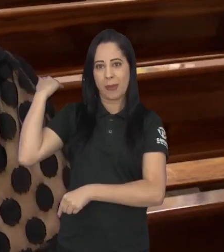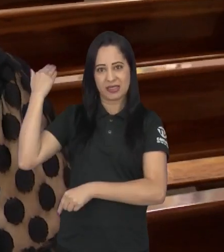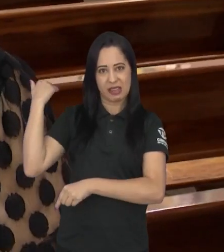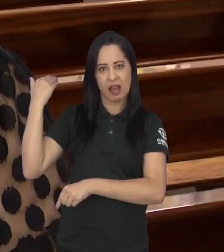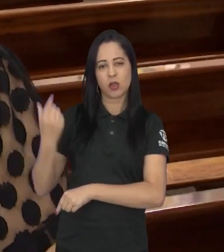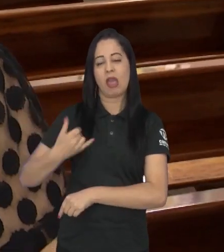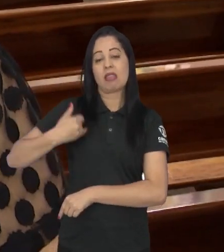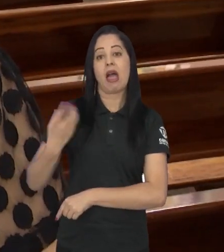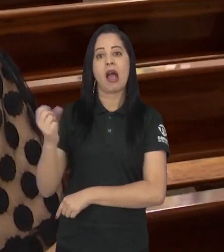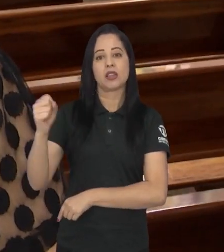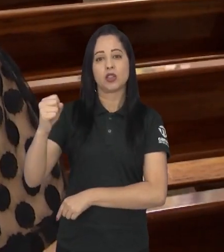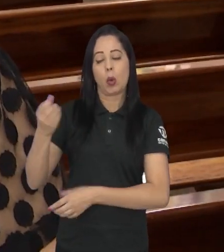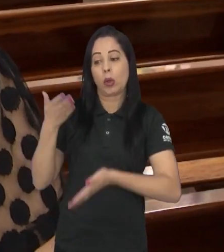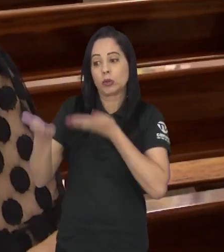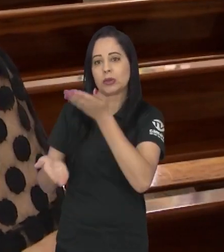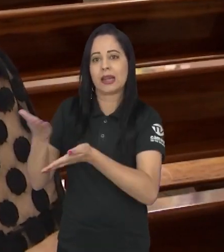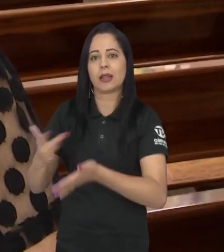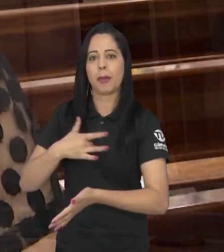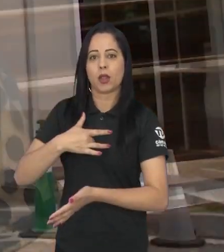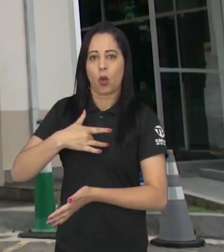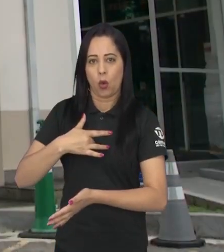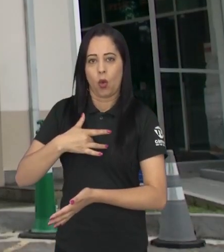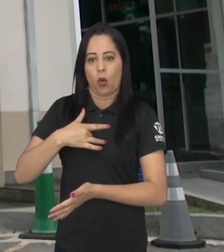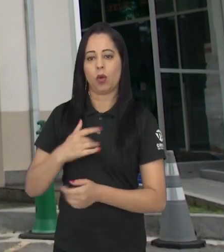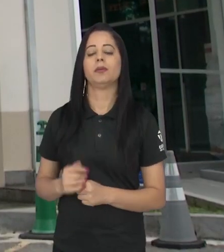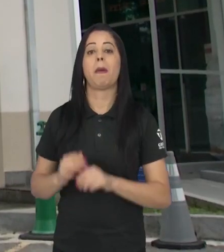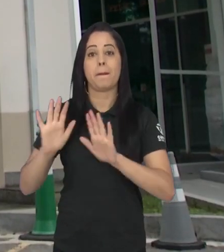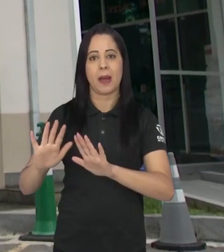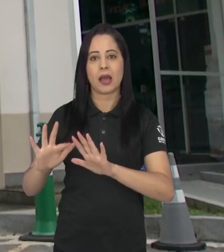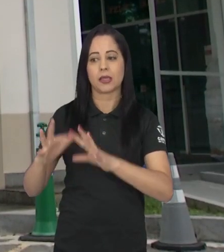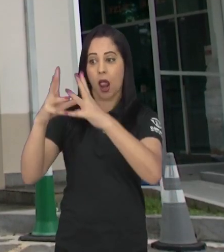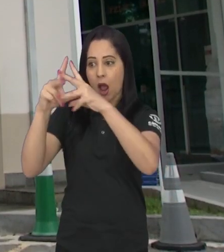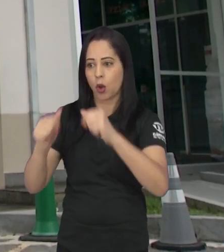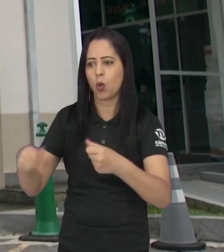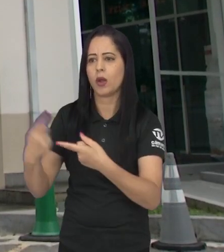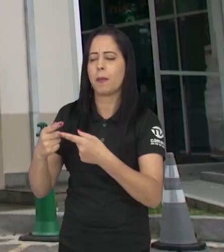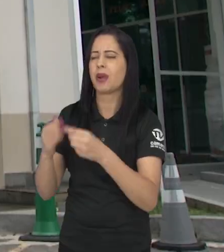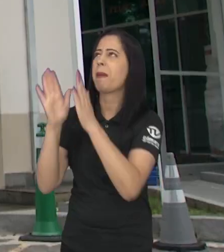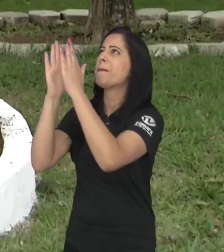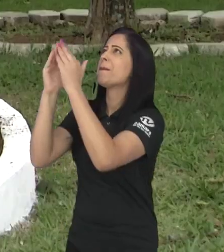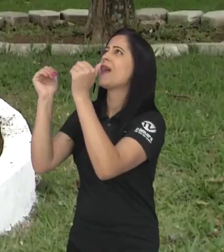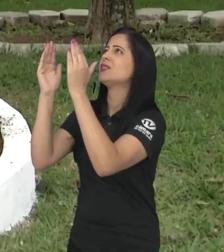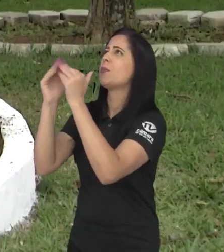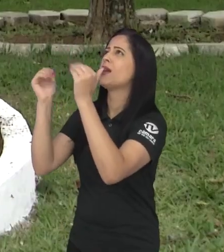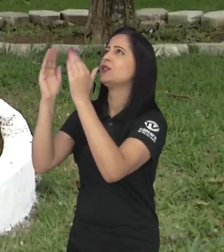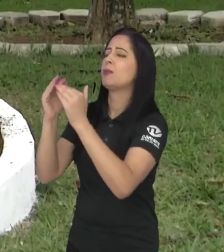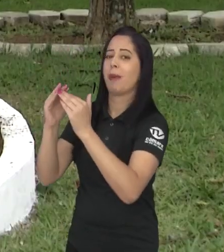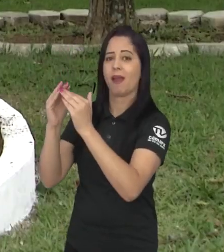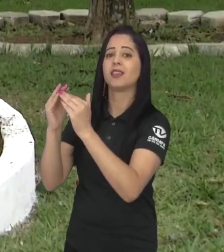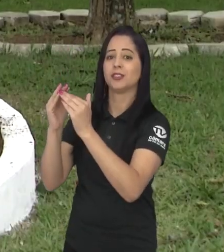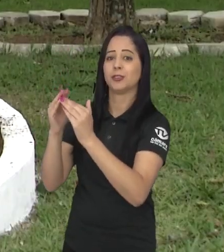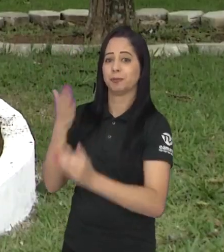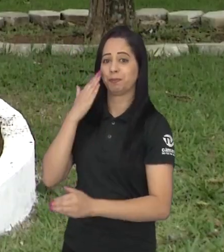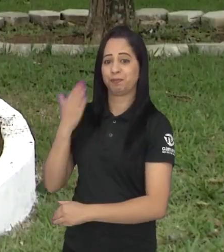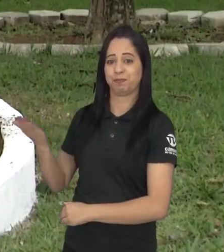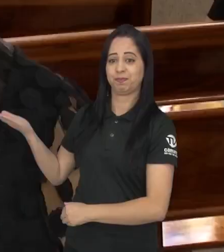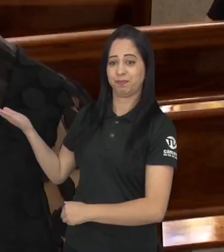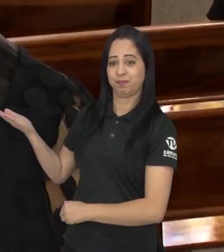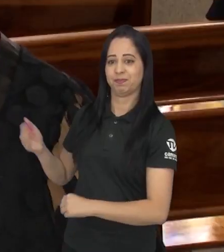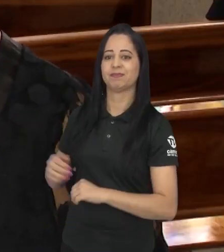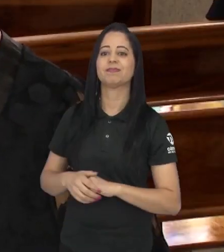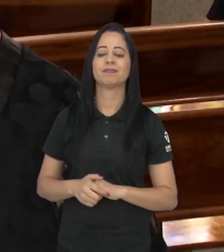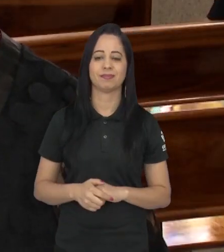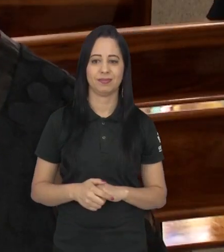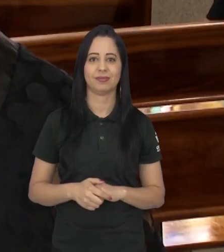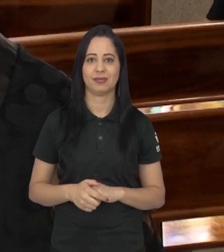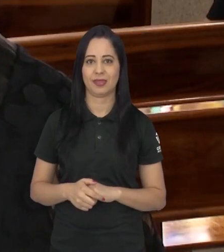por tratamento. E a cura, ela garante, veio após muitas orações e pedidos ao menino que dá nome ao hospital. A